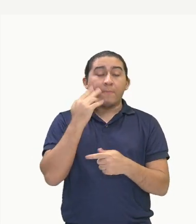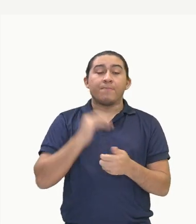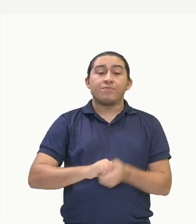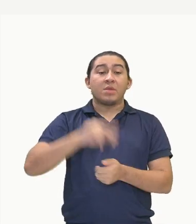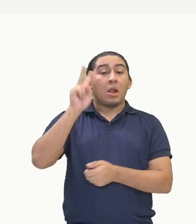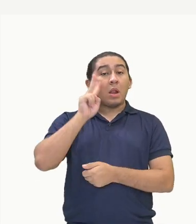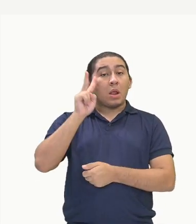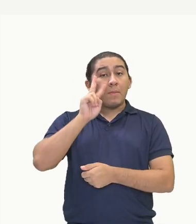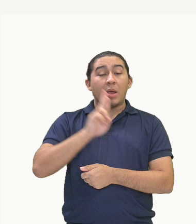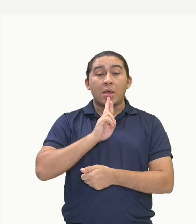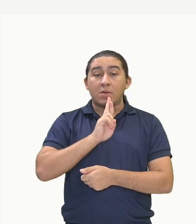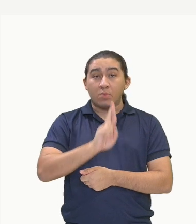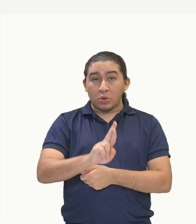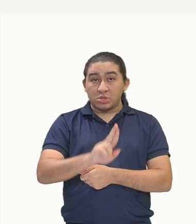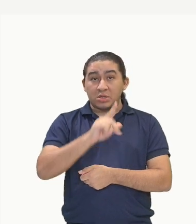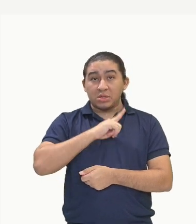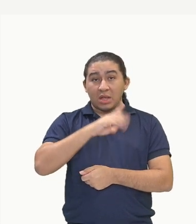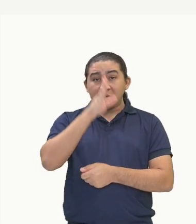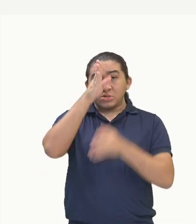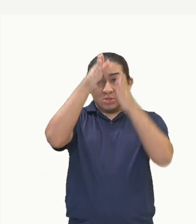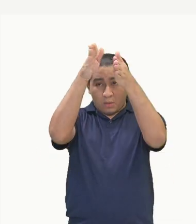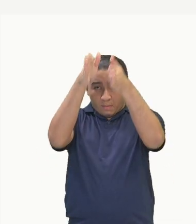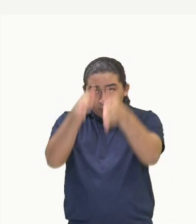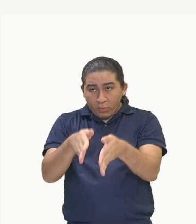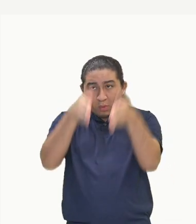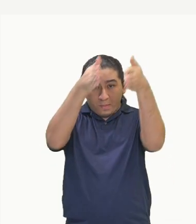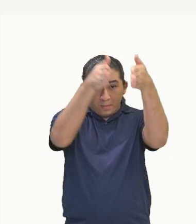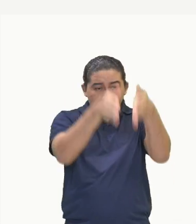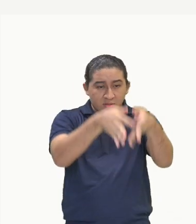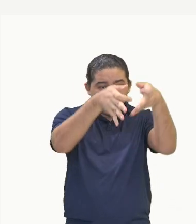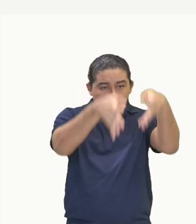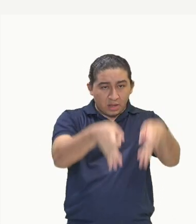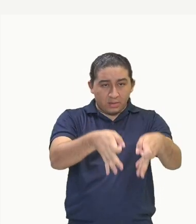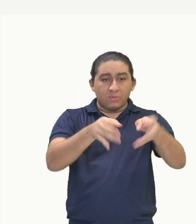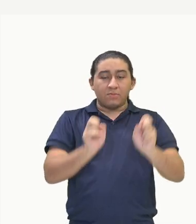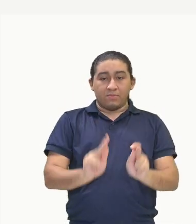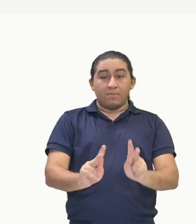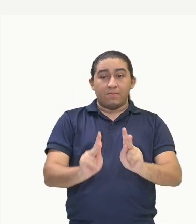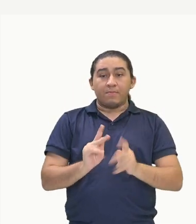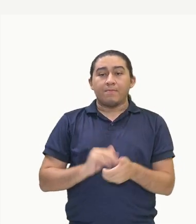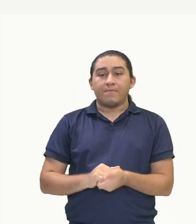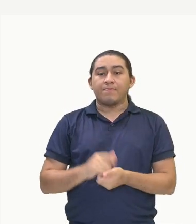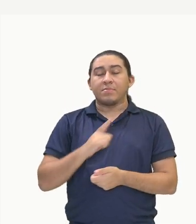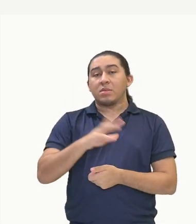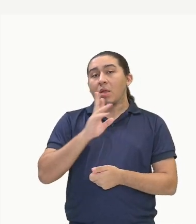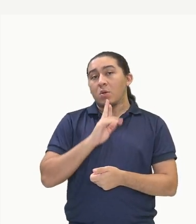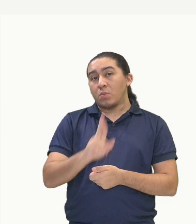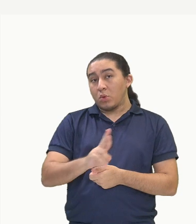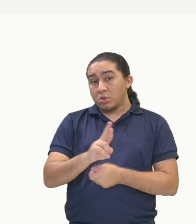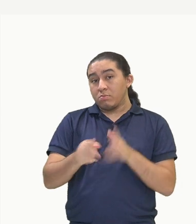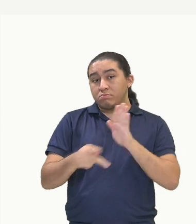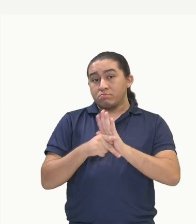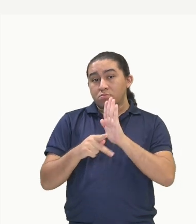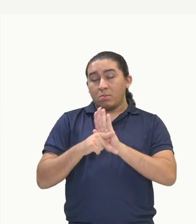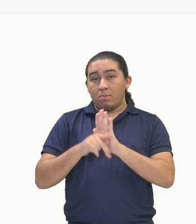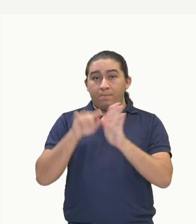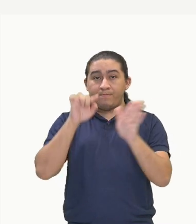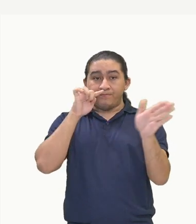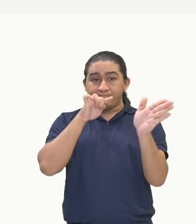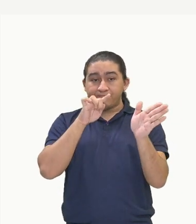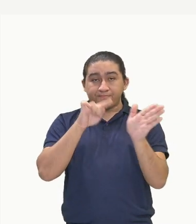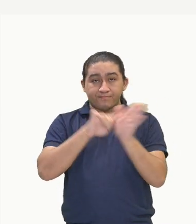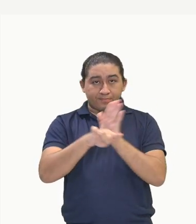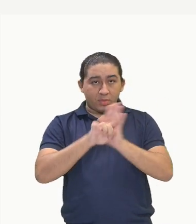resultado fica alinhado com o número que está multiplicando, ok? Então, temos aí o resultado da